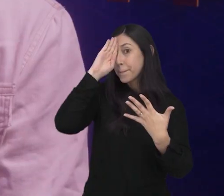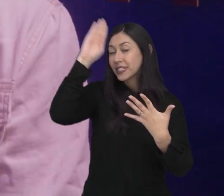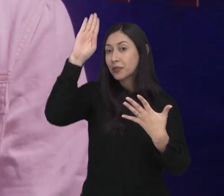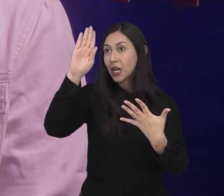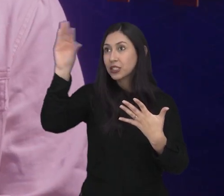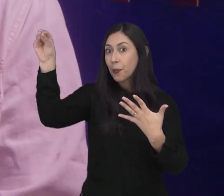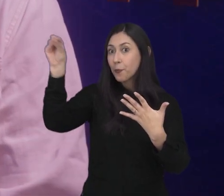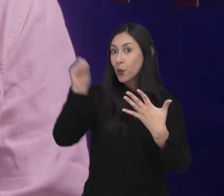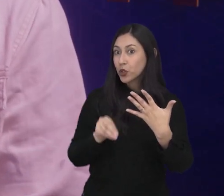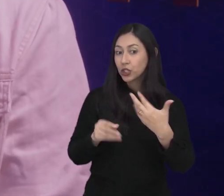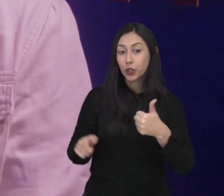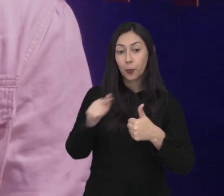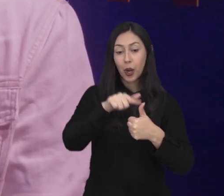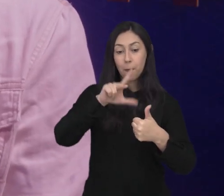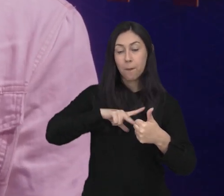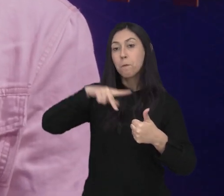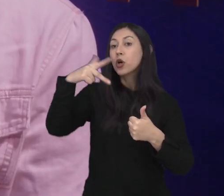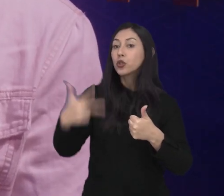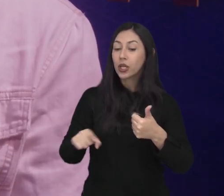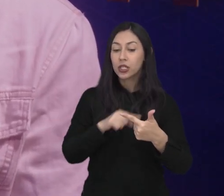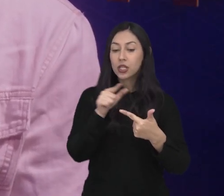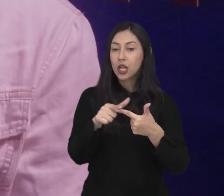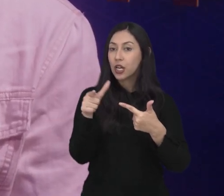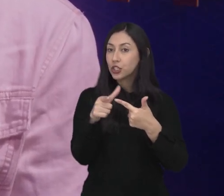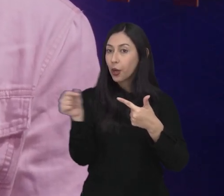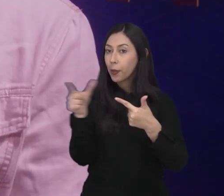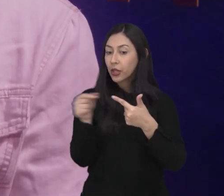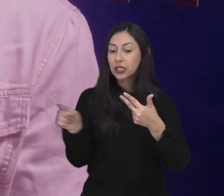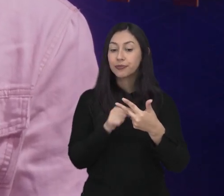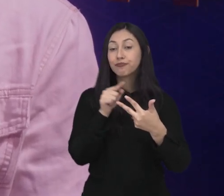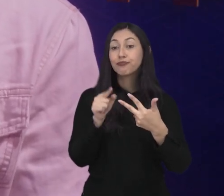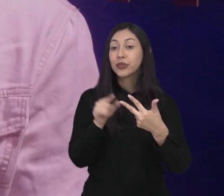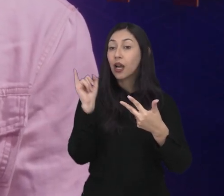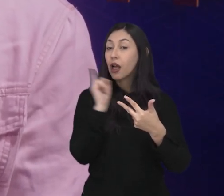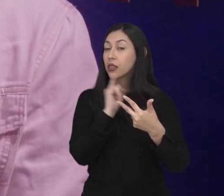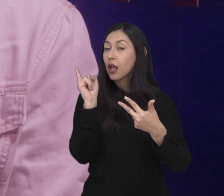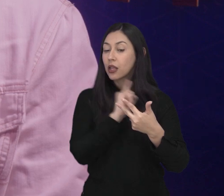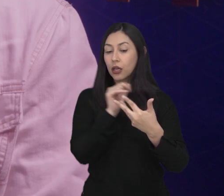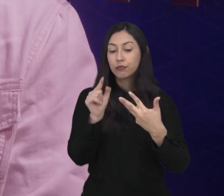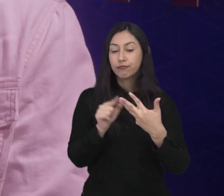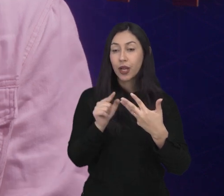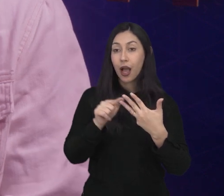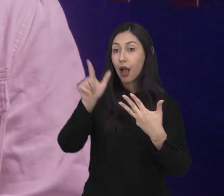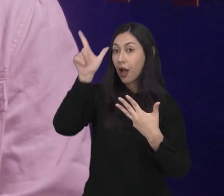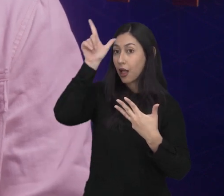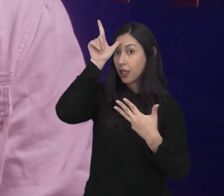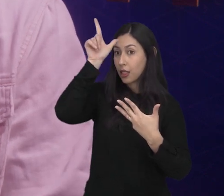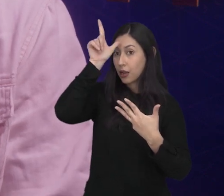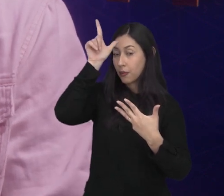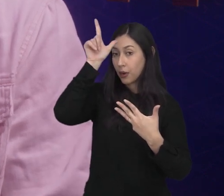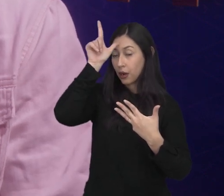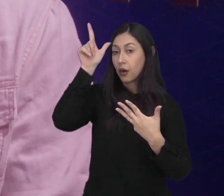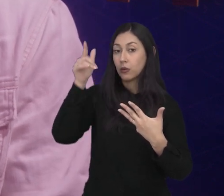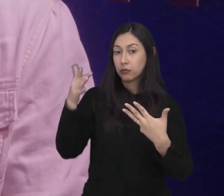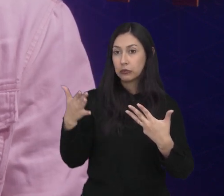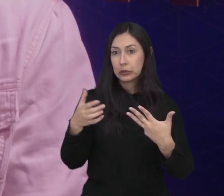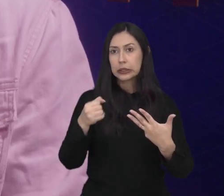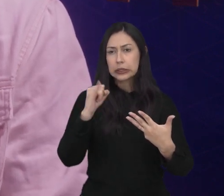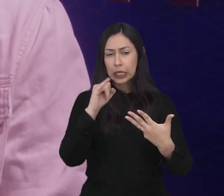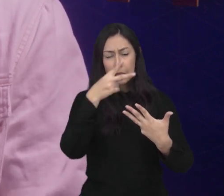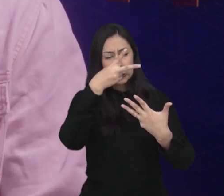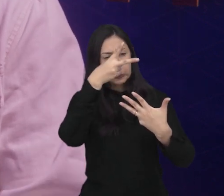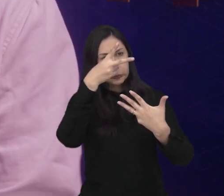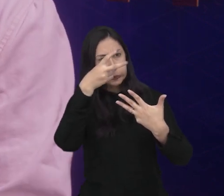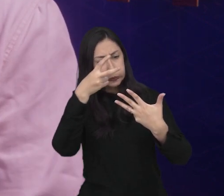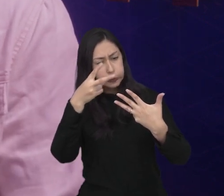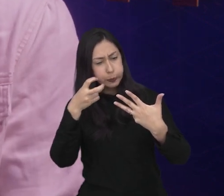principais imigrantes do Brasil foram os portugueses, japoneses, italianos e alemães. Se a gente for para